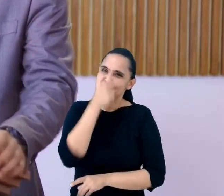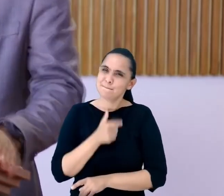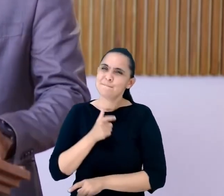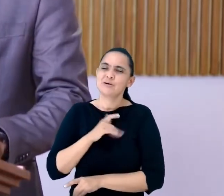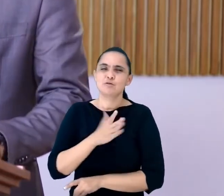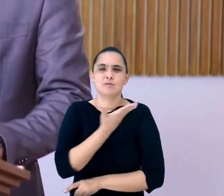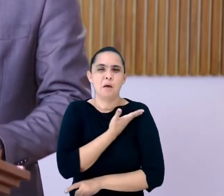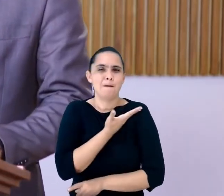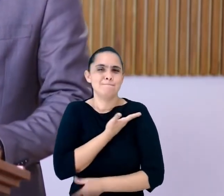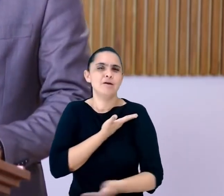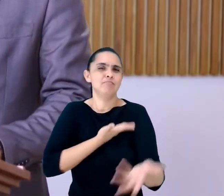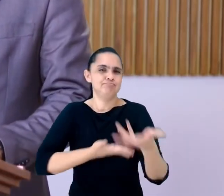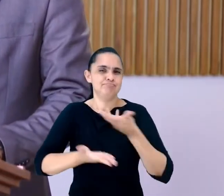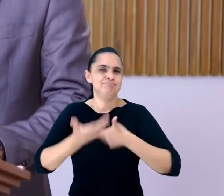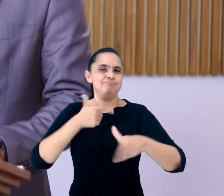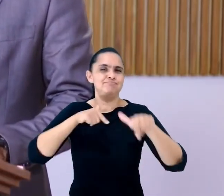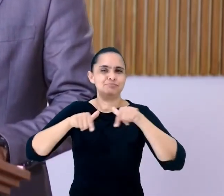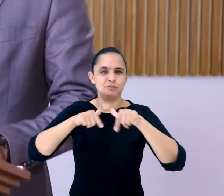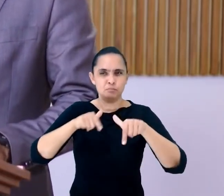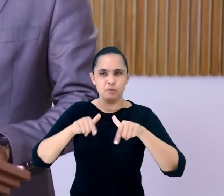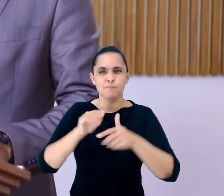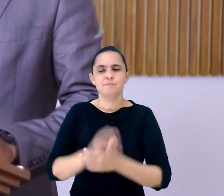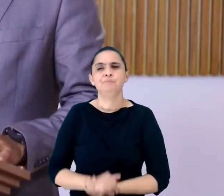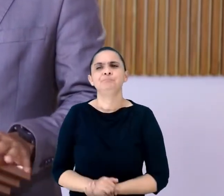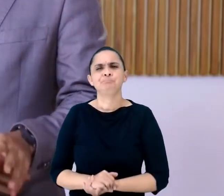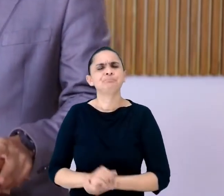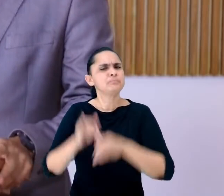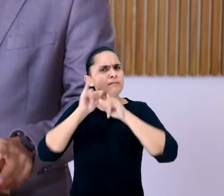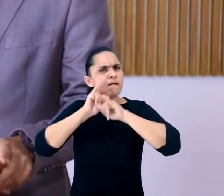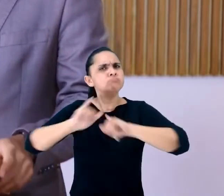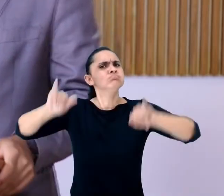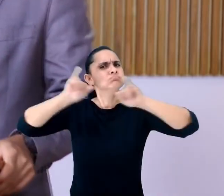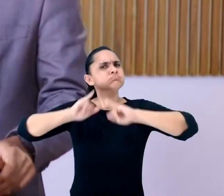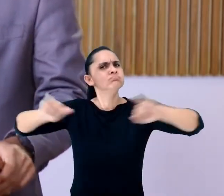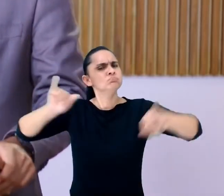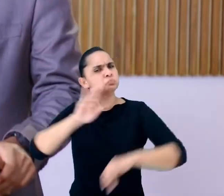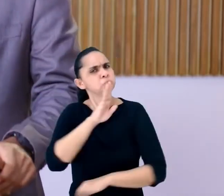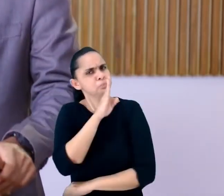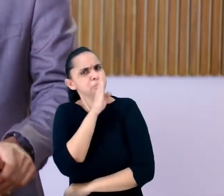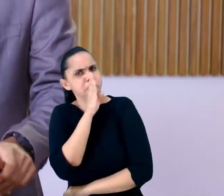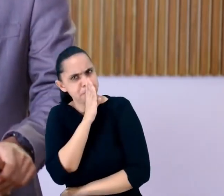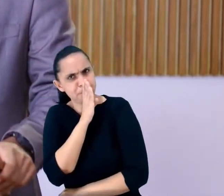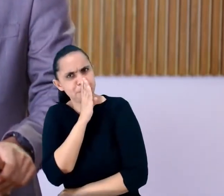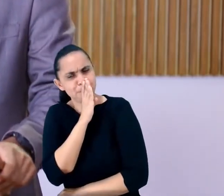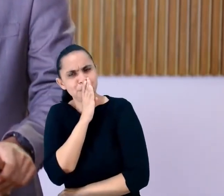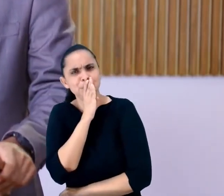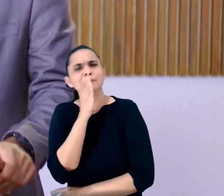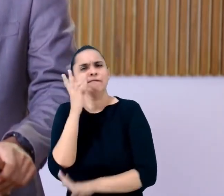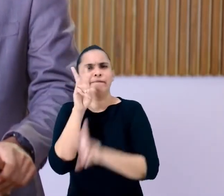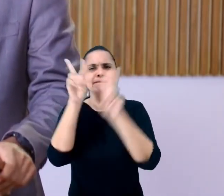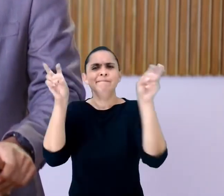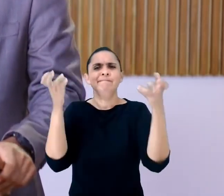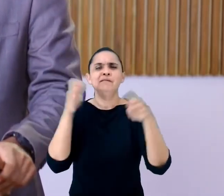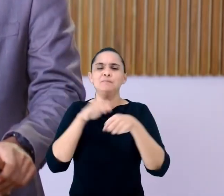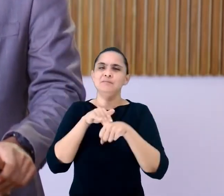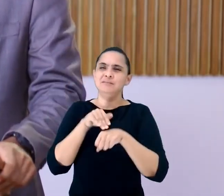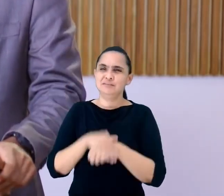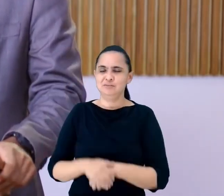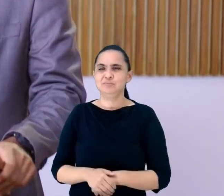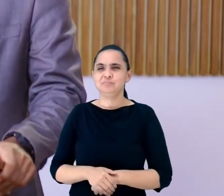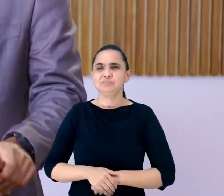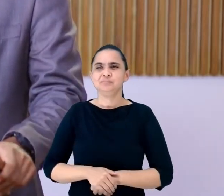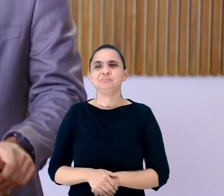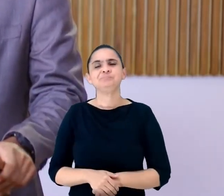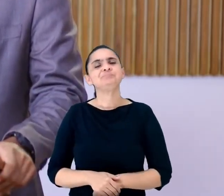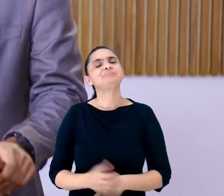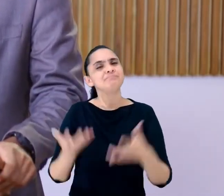trabalho. Mensageiros silenciosos foi anunciado o tema dessa noite. E queremos